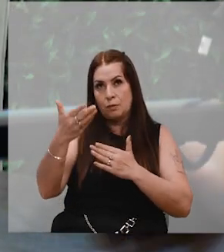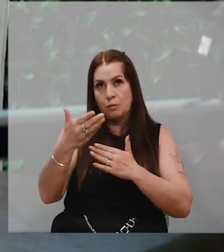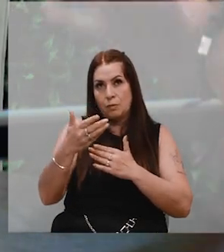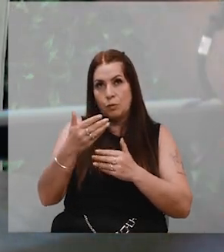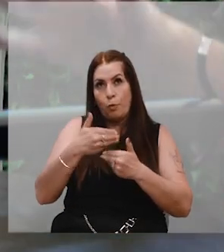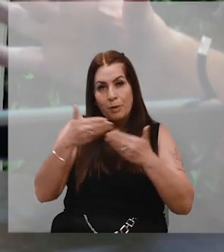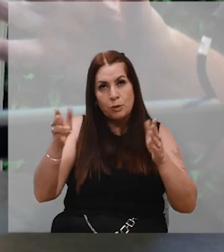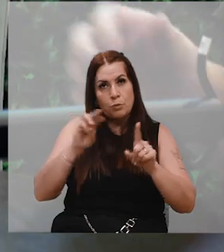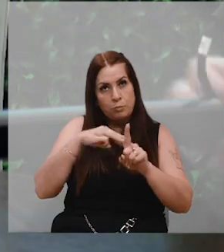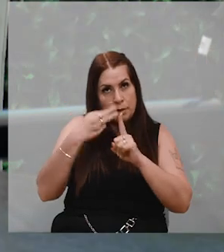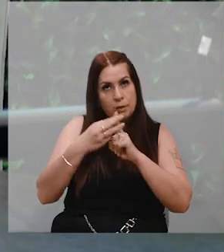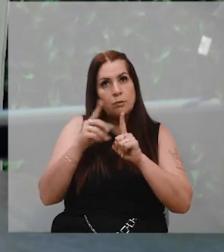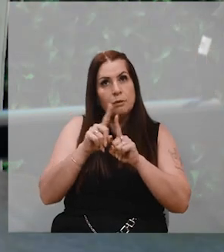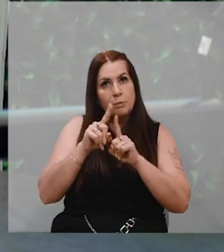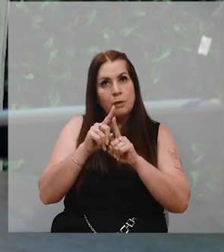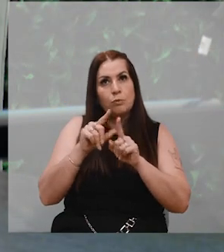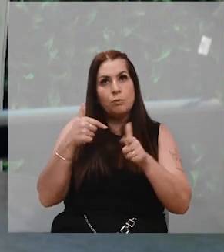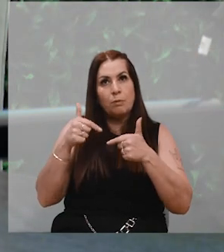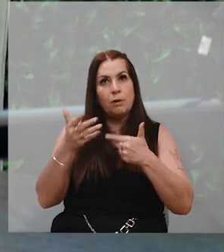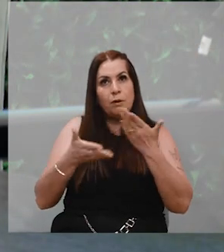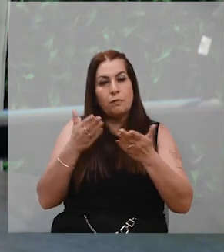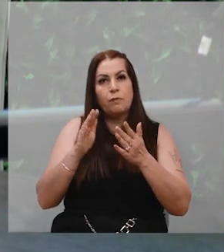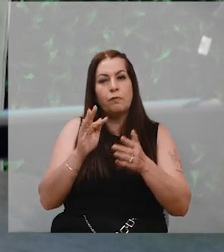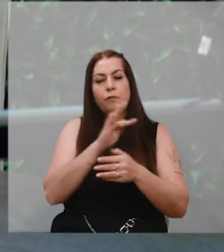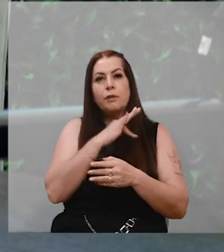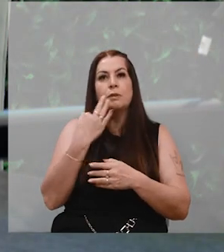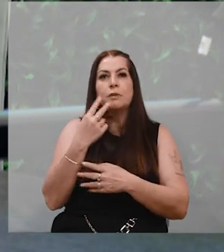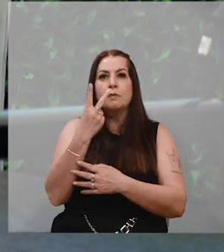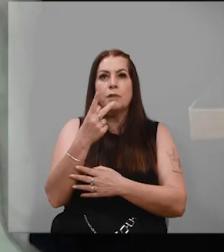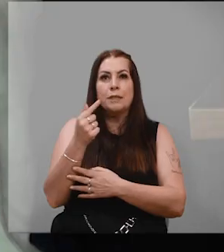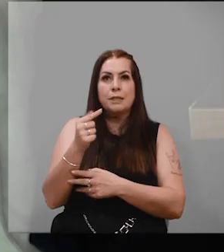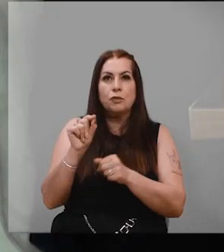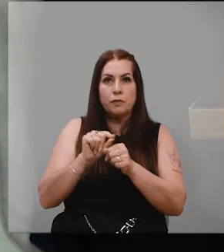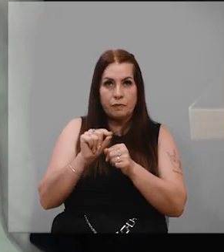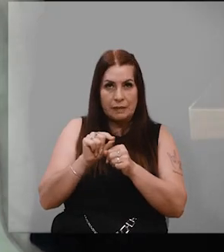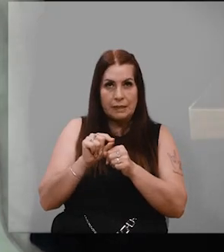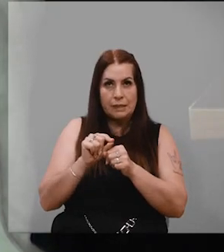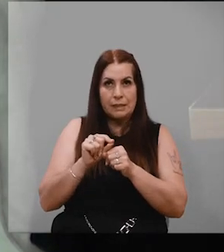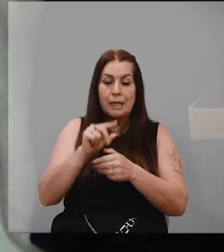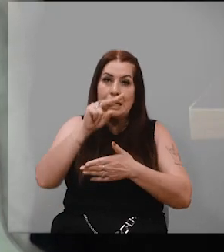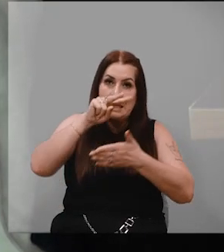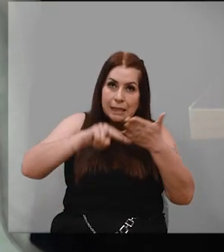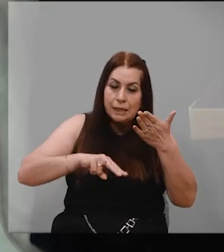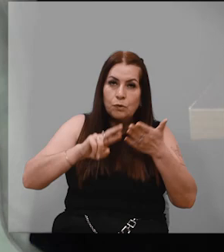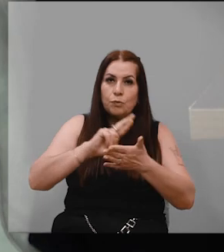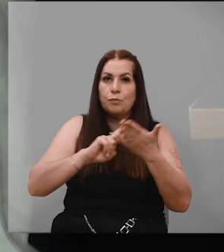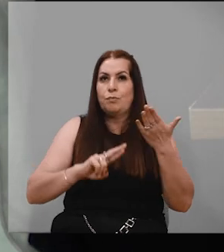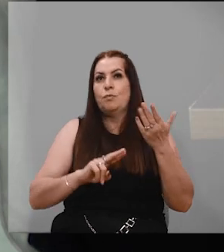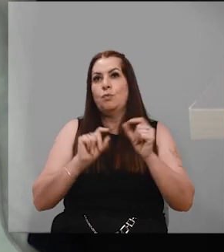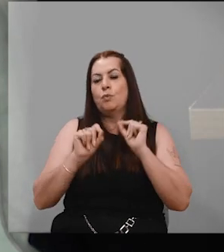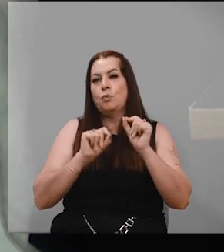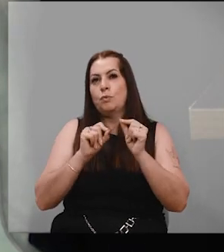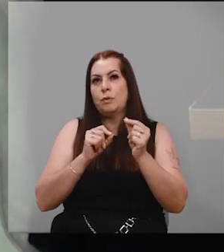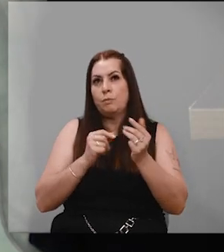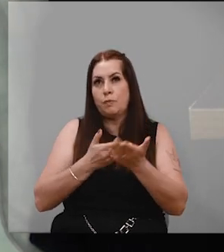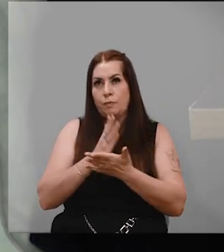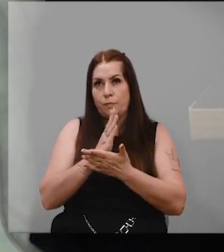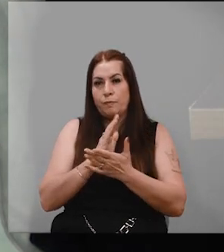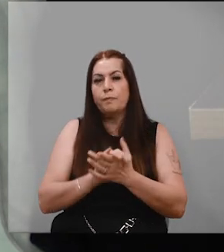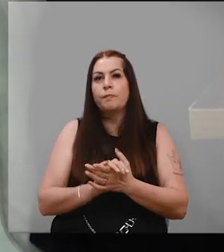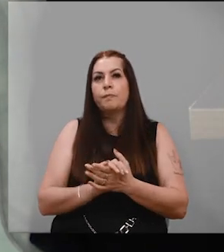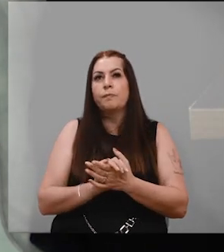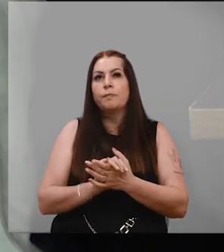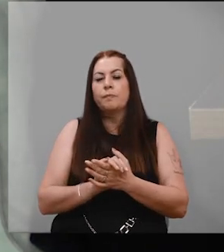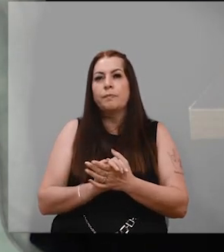para daí abrir o mercado também dos serviços funerários. E no dia 27, então, será feito lido, né, o relatório a respeito.